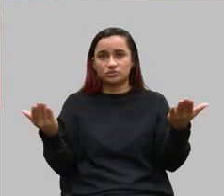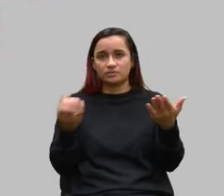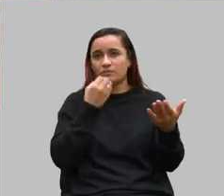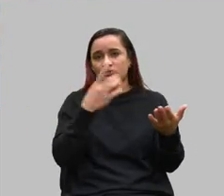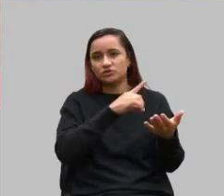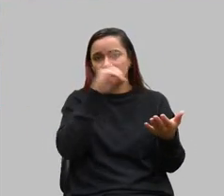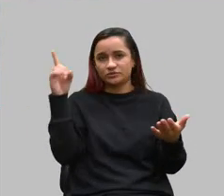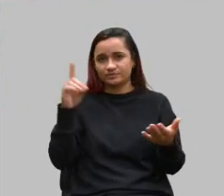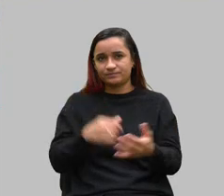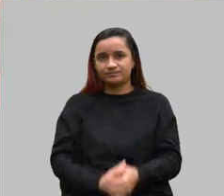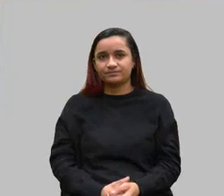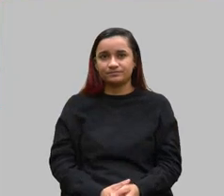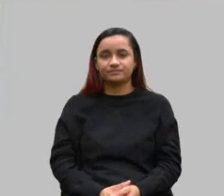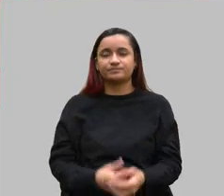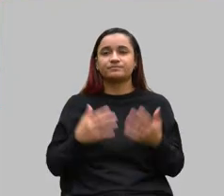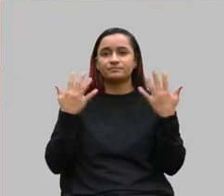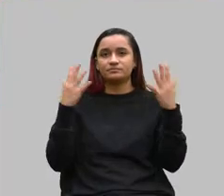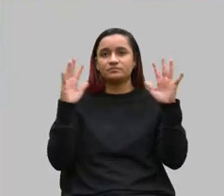dia